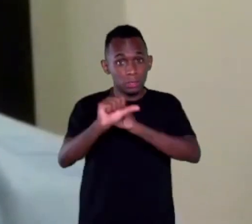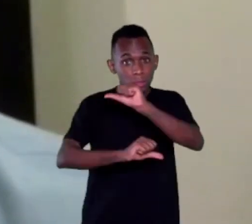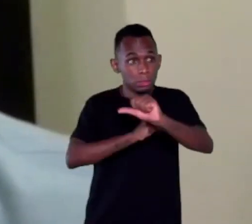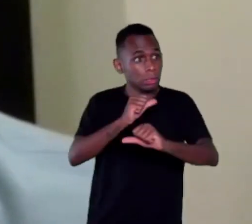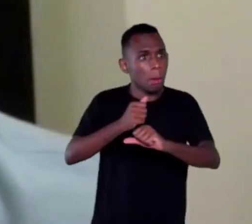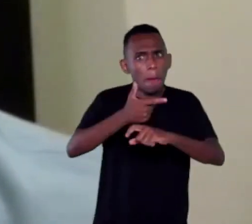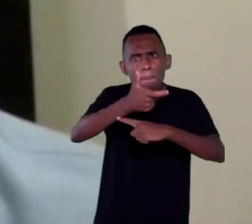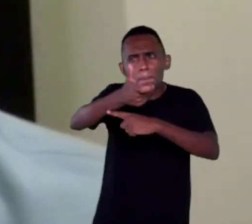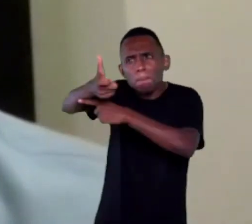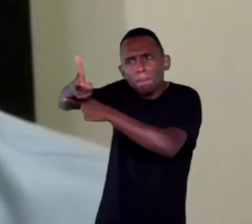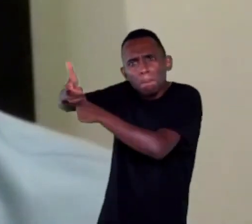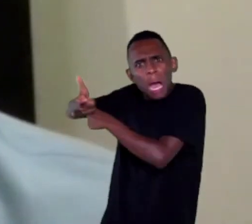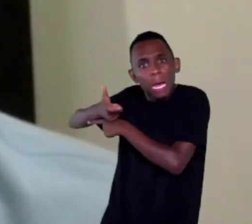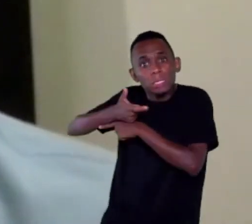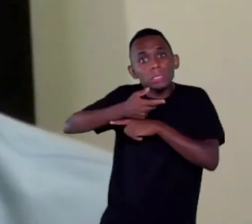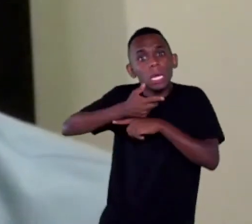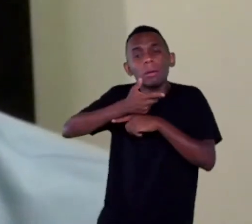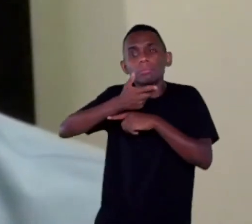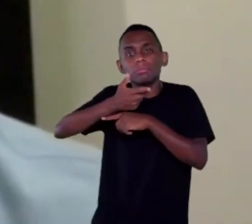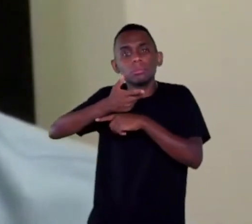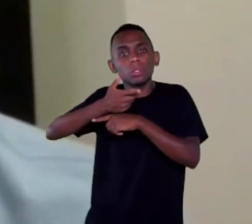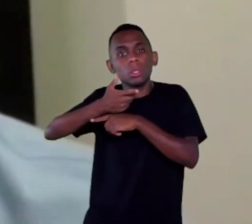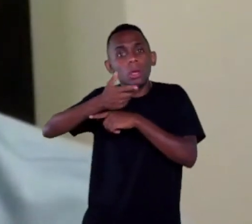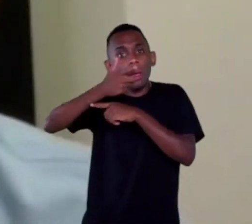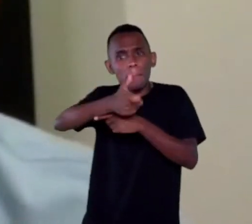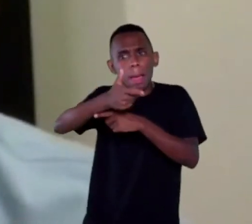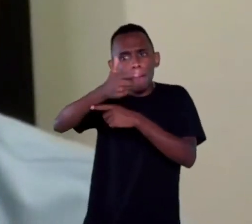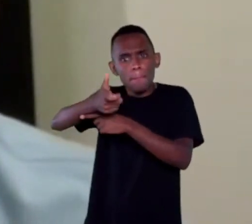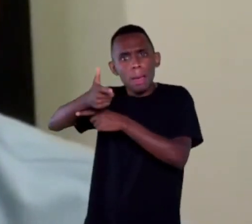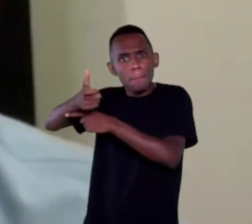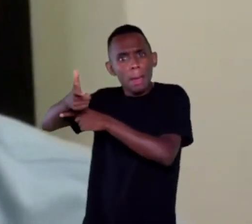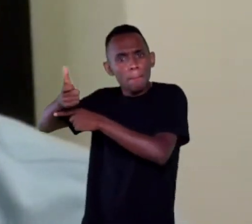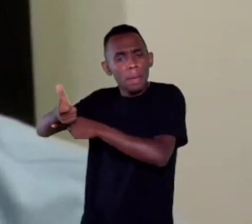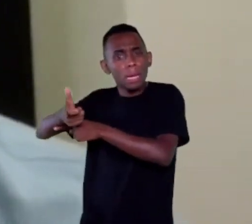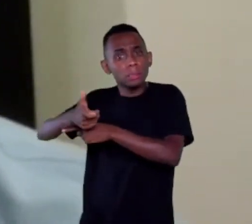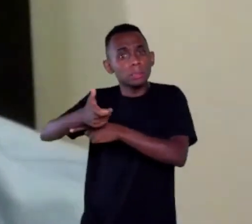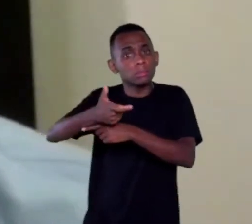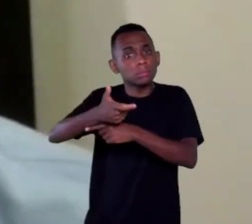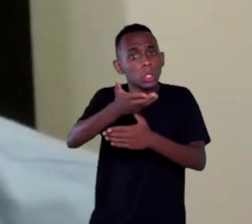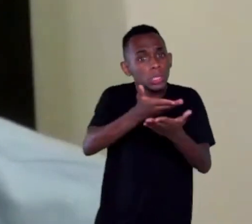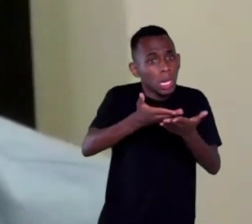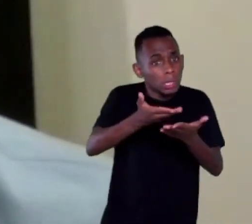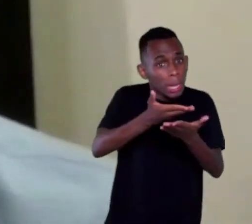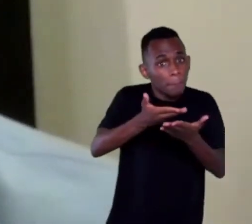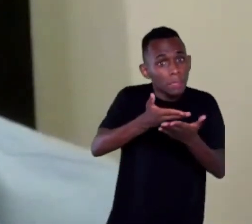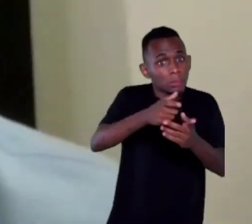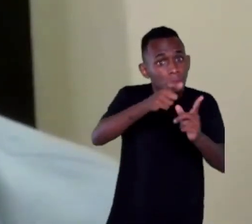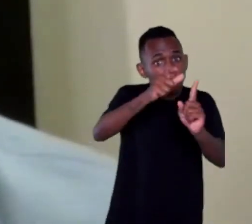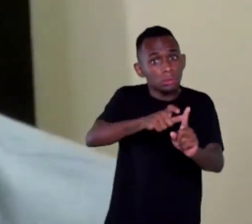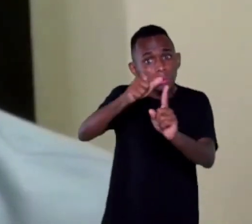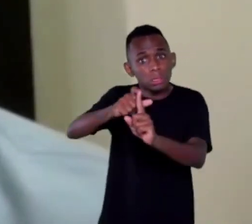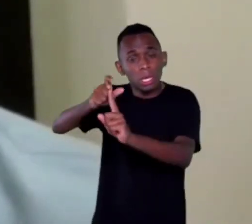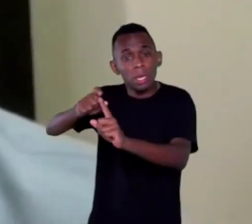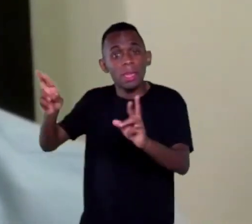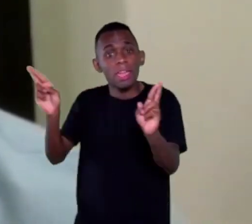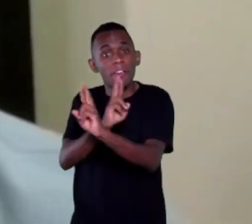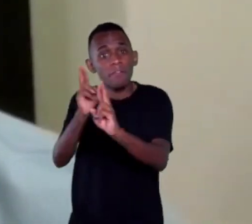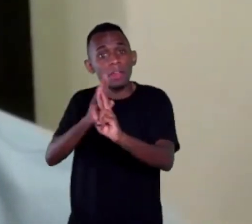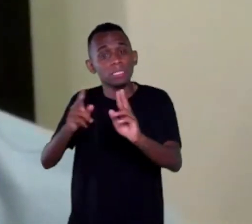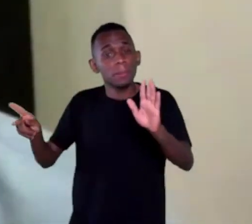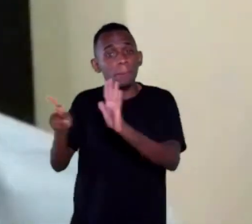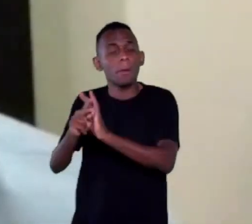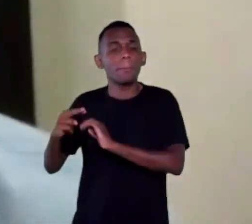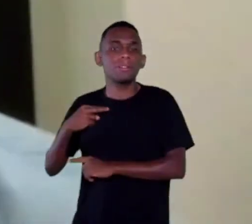killer e ele mata uma de cada das suas pacientes referente ao zodíaco chinês. Então, aquela que